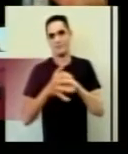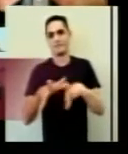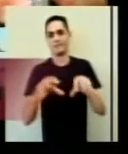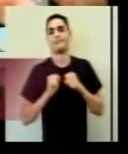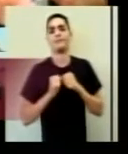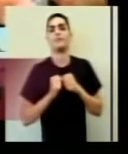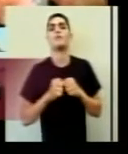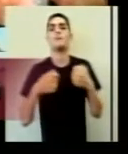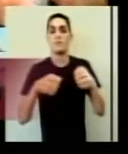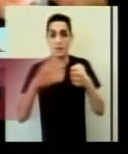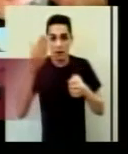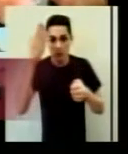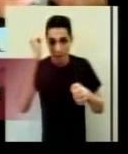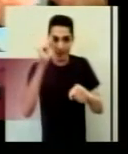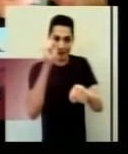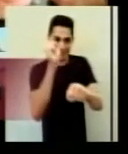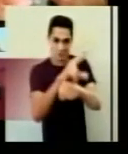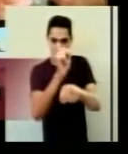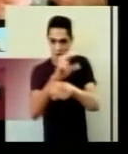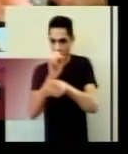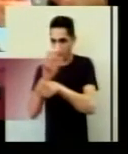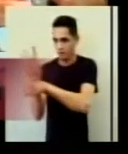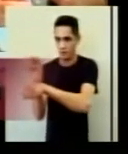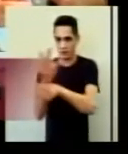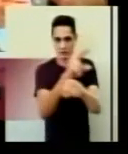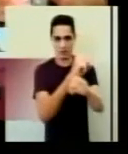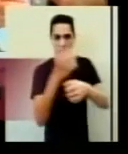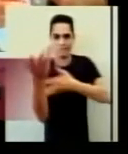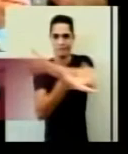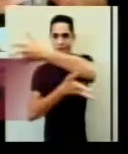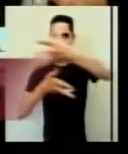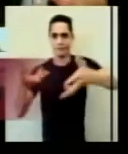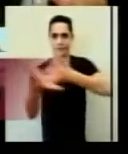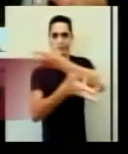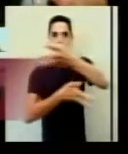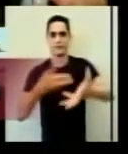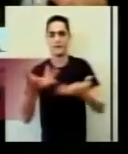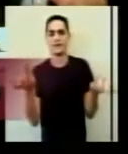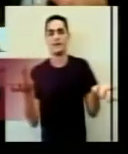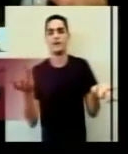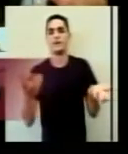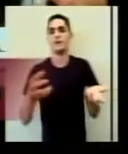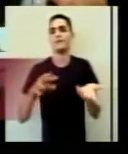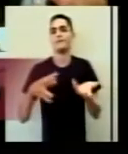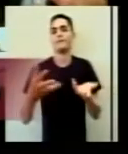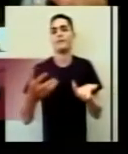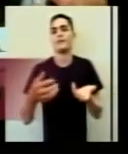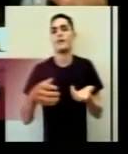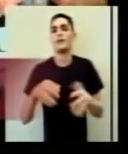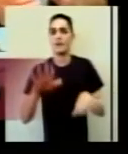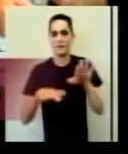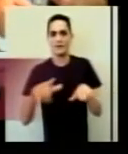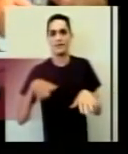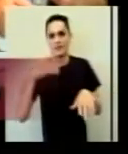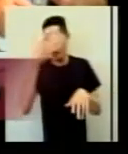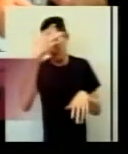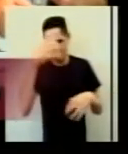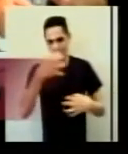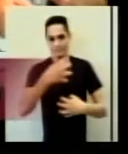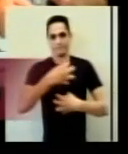número de casos absolutos. Número de casos eu já falei. Aqui é saber circulação viral. Está